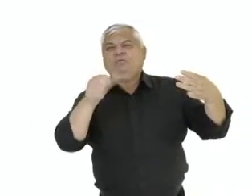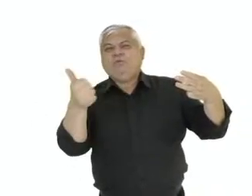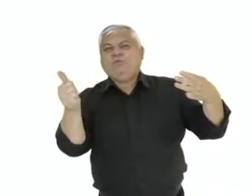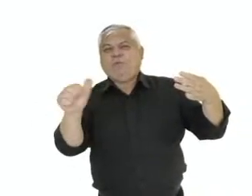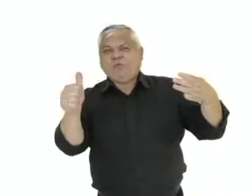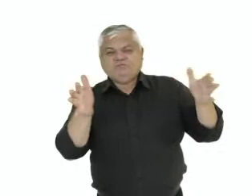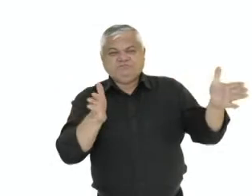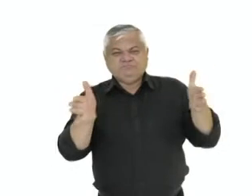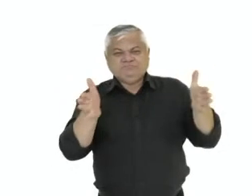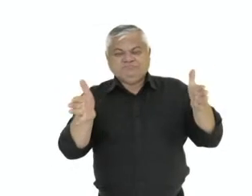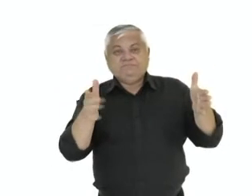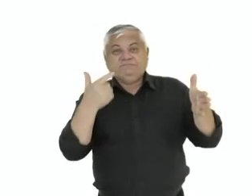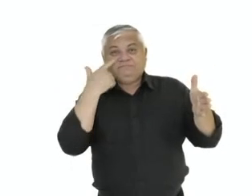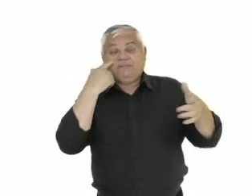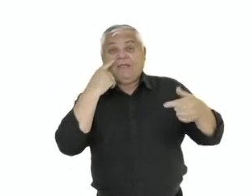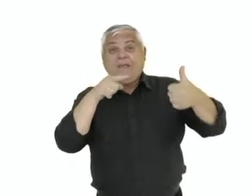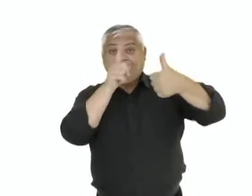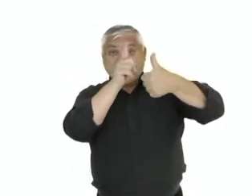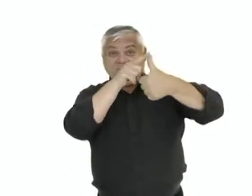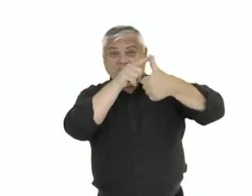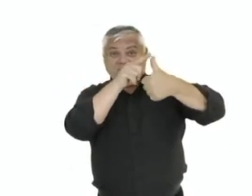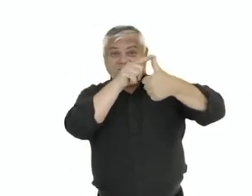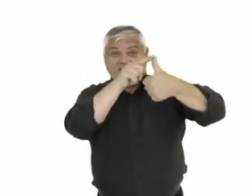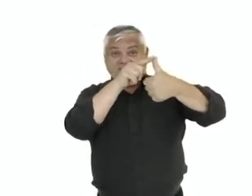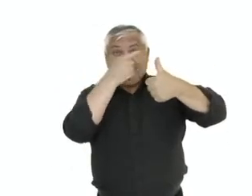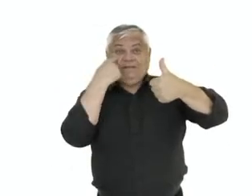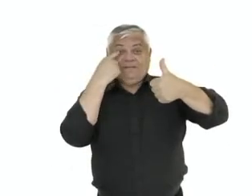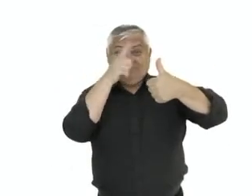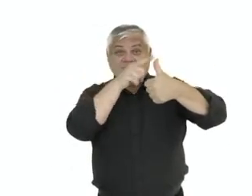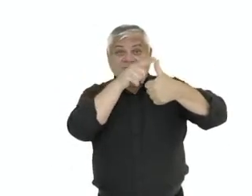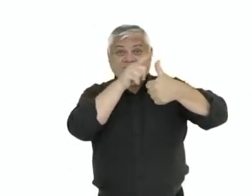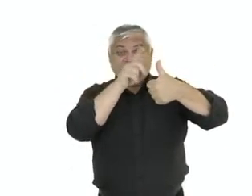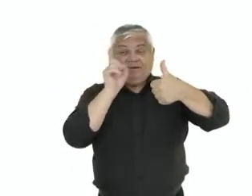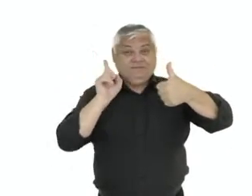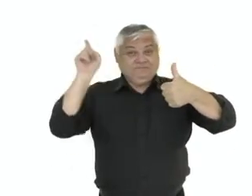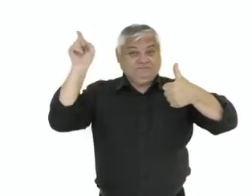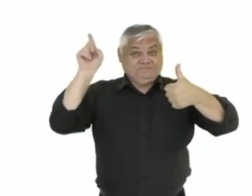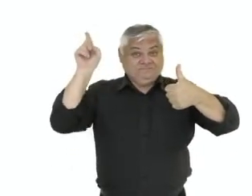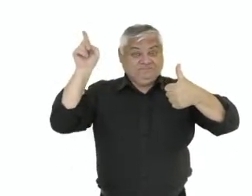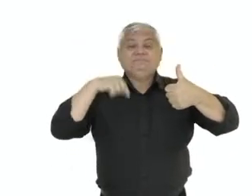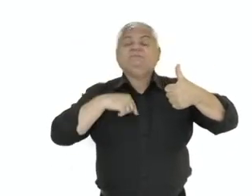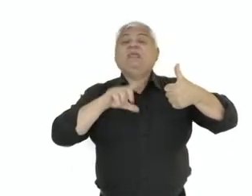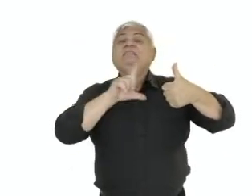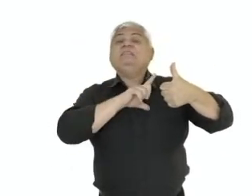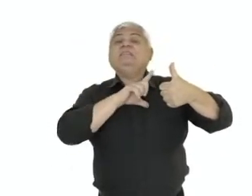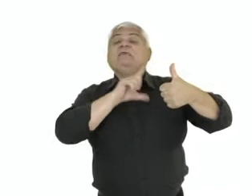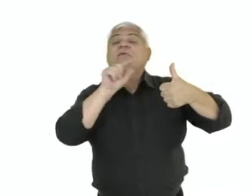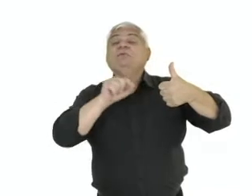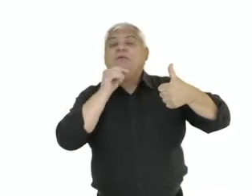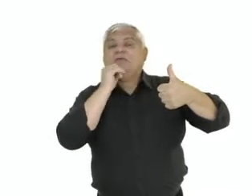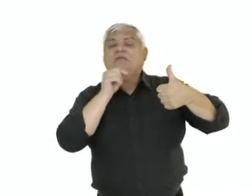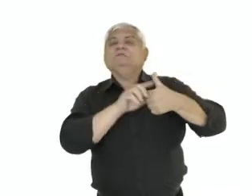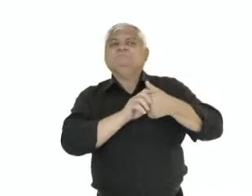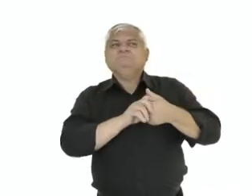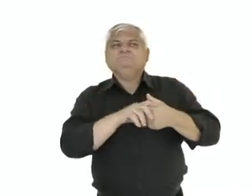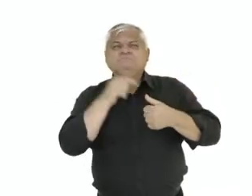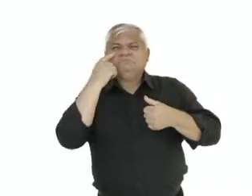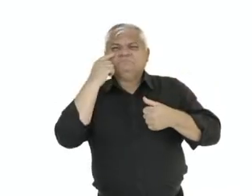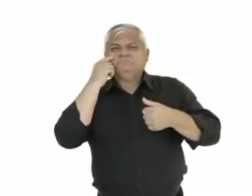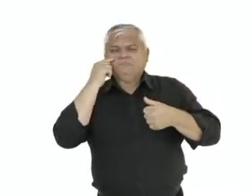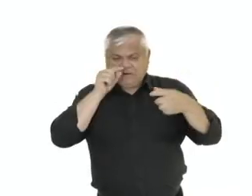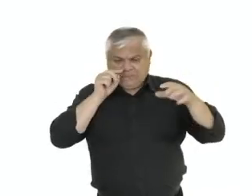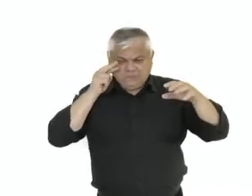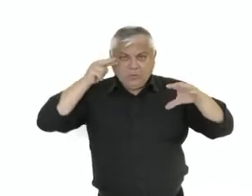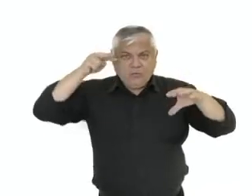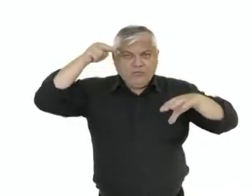aparece na parte superior da tela, do lado esquerdo da sua tela, nós vamos perceber que alguns pontos ali que você